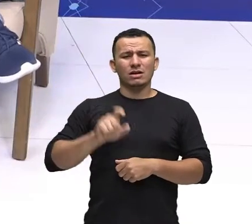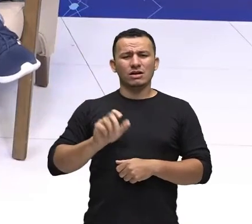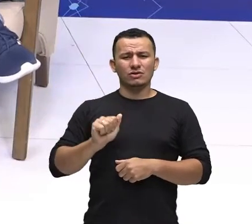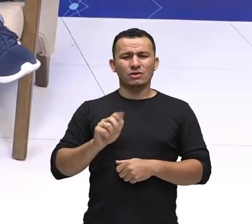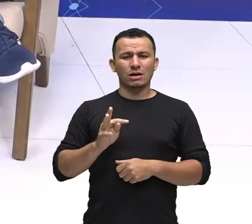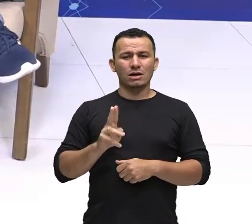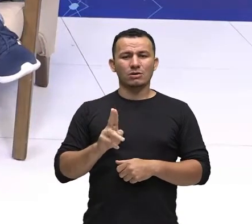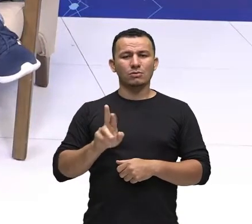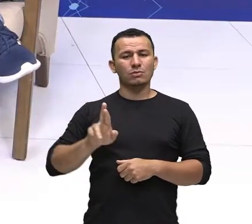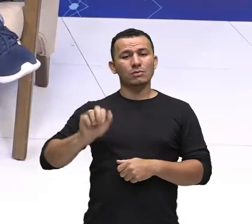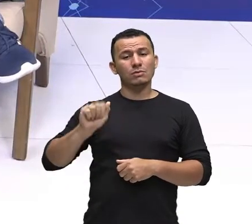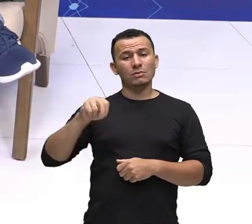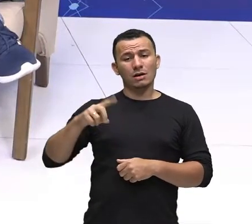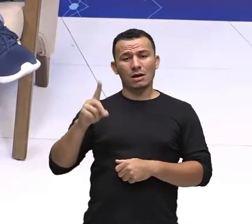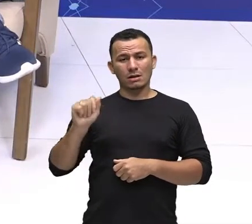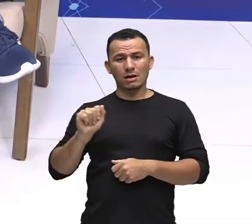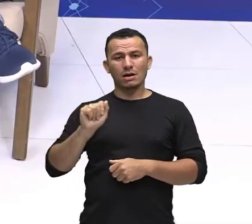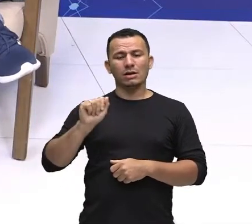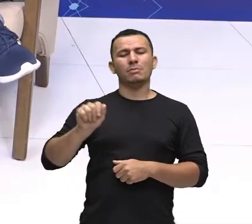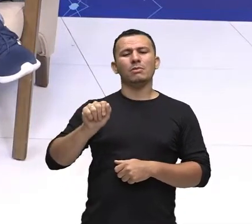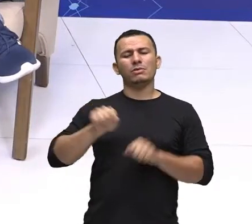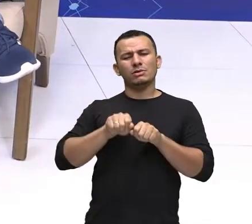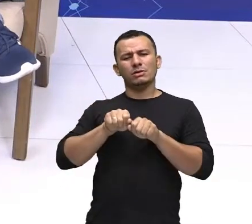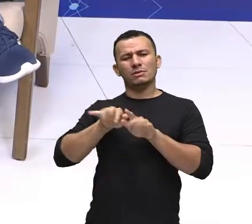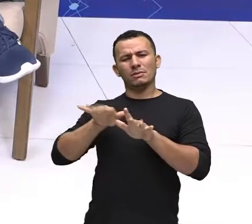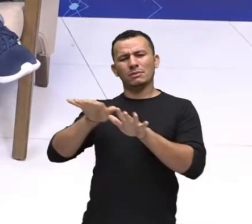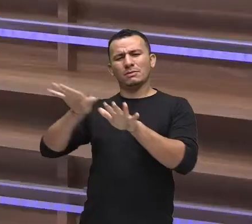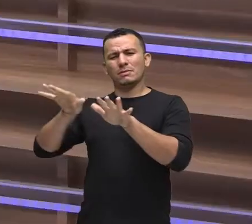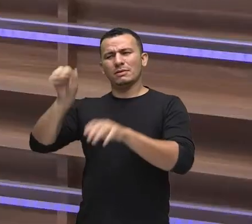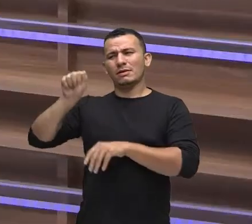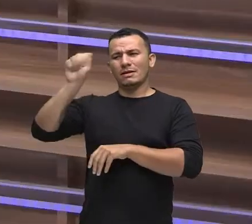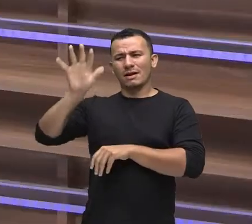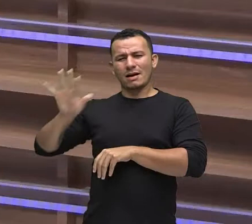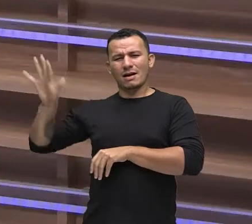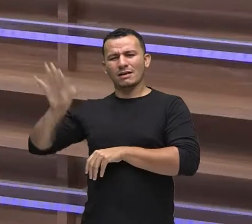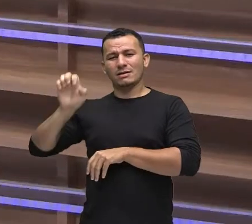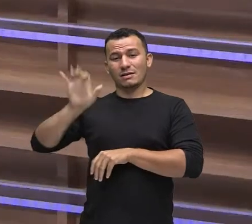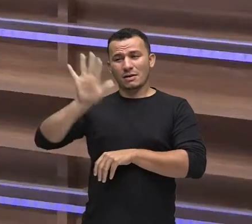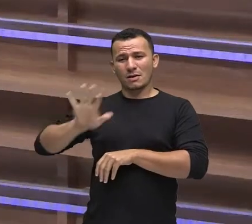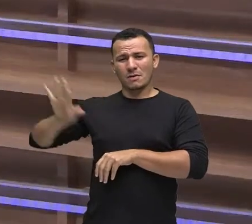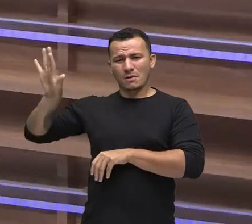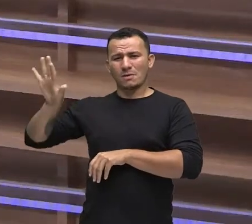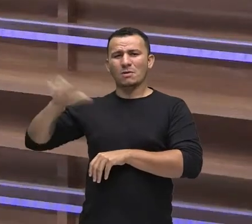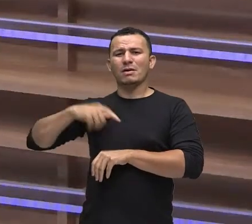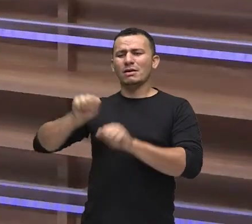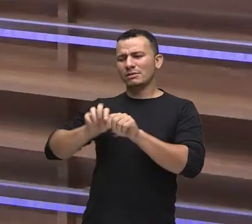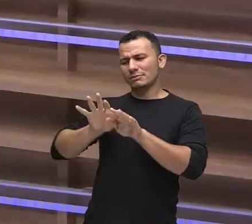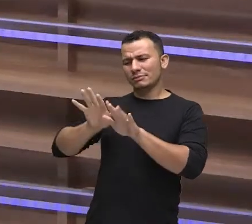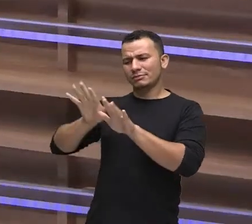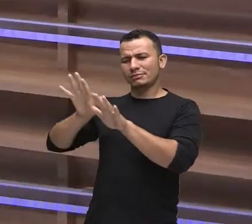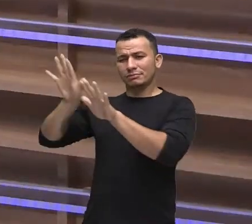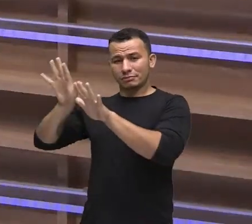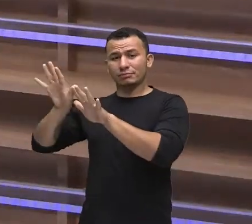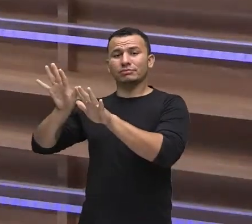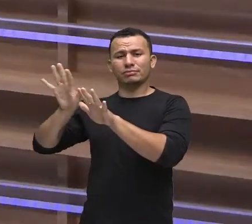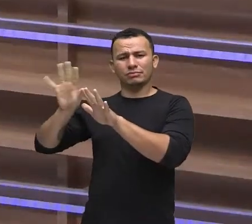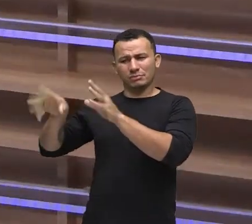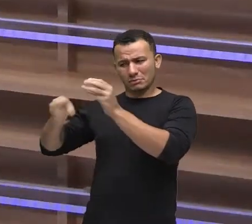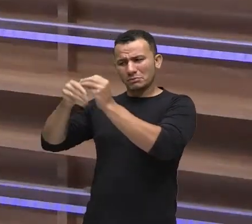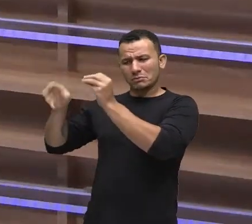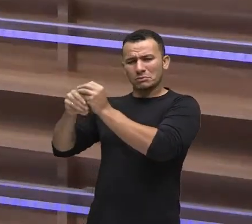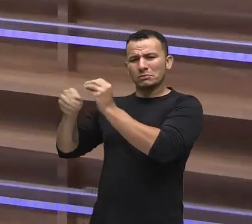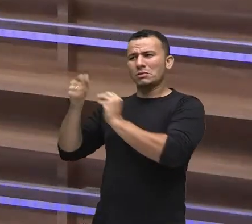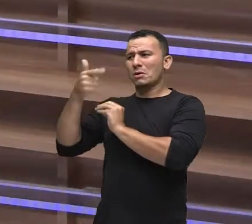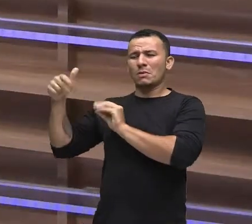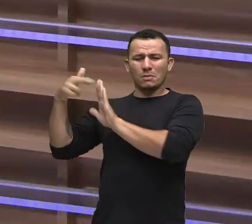que ele ganhou. Aí de lá ele foi para a Ásia, foi para a Europa. Quando chegou na Europa, incorporou ali uns elementos, né? É bacana a história dele,